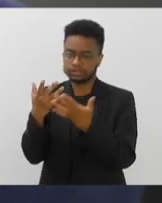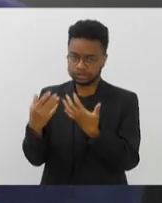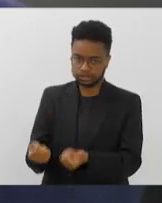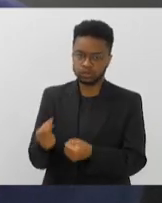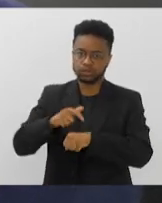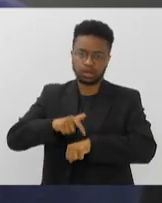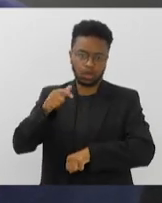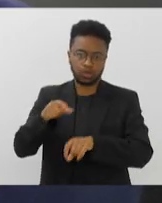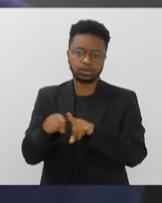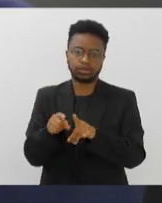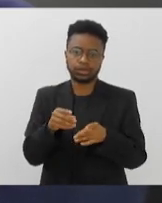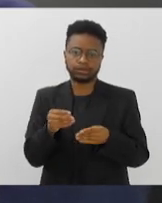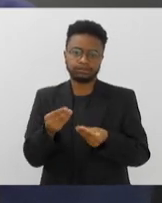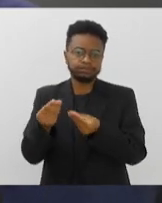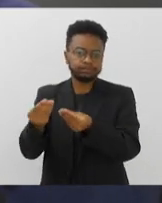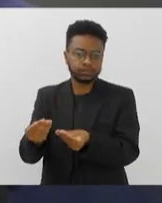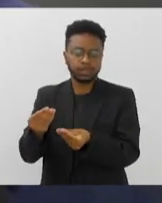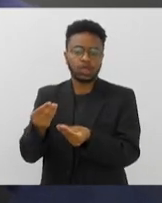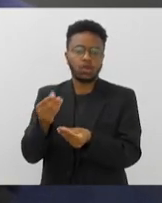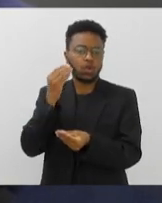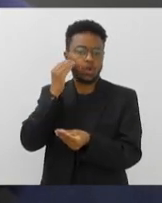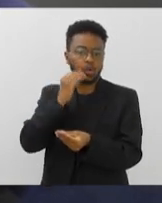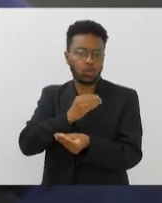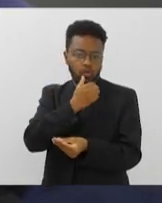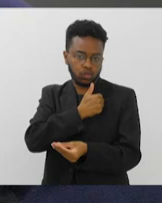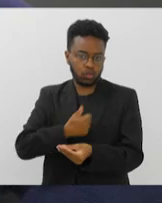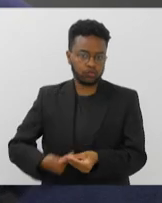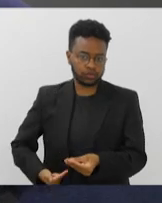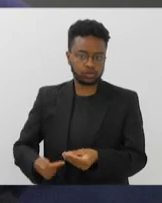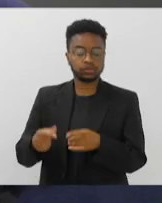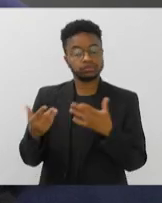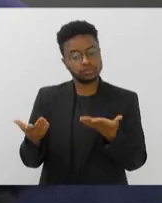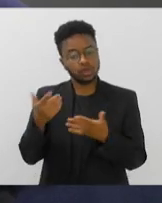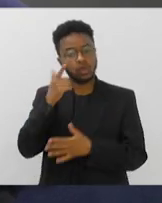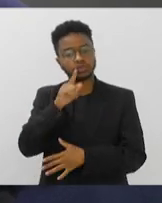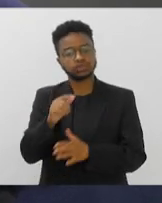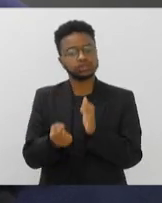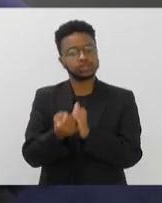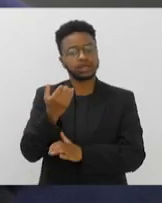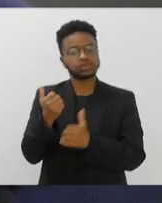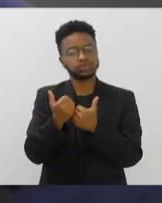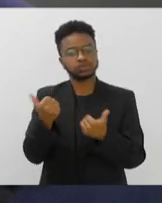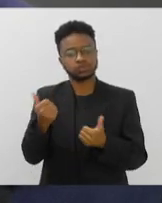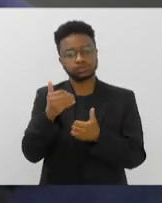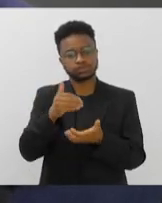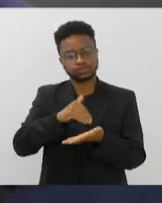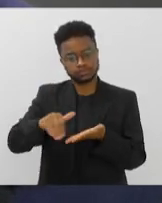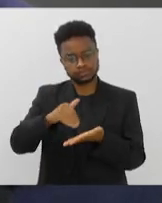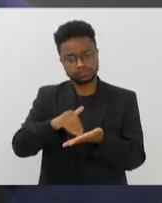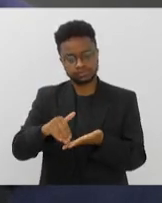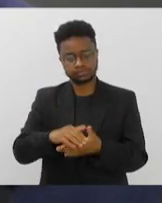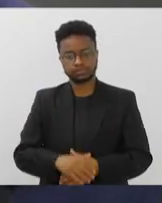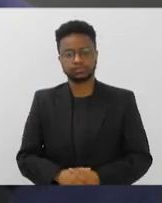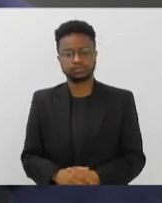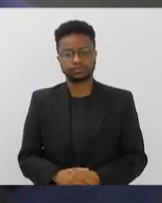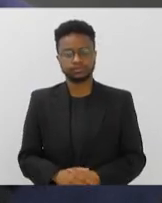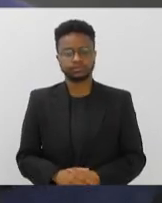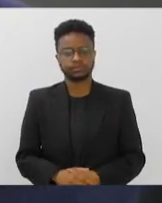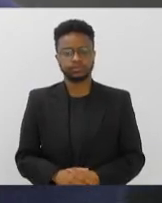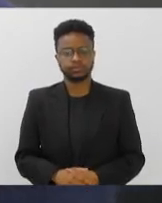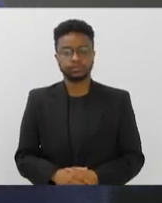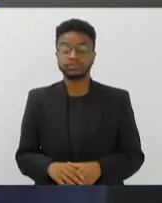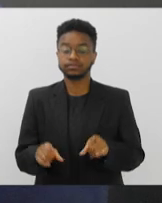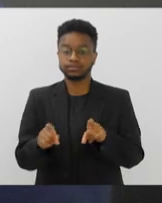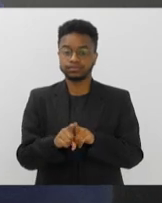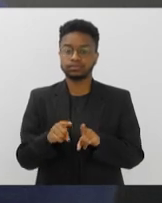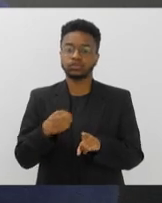o governador E então nós conseguimos a criação dessa subsecretaria e que estamos aqui